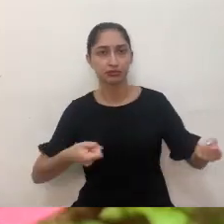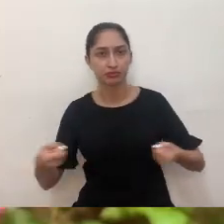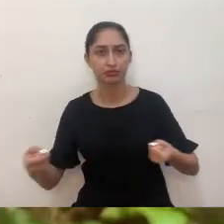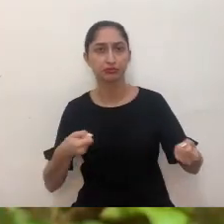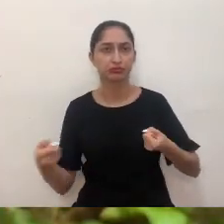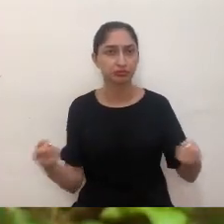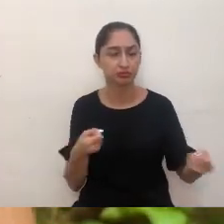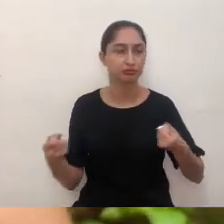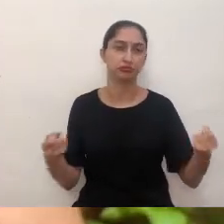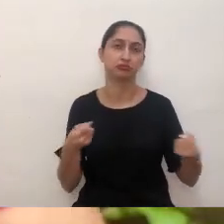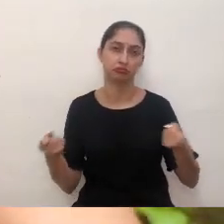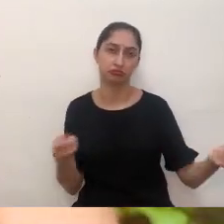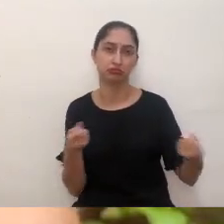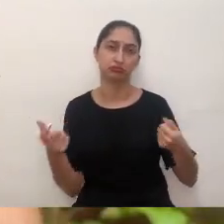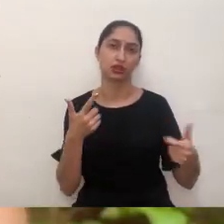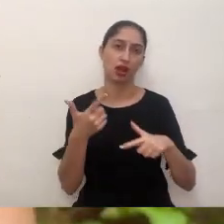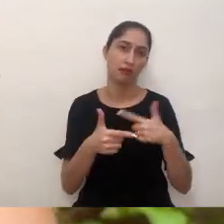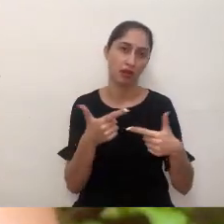peneirão,